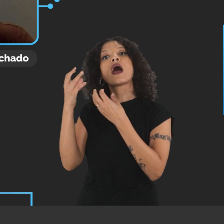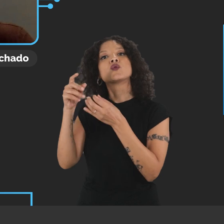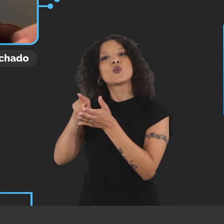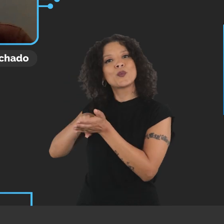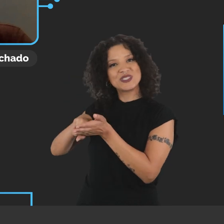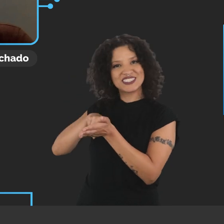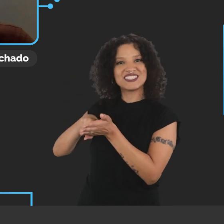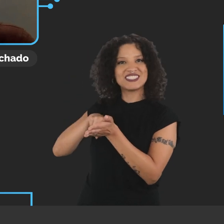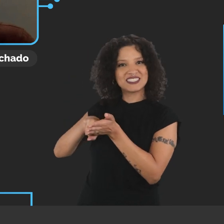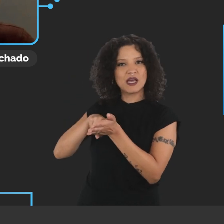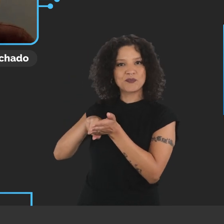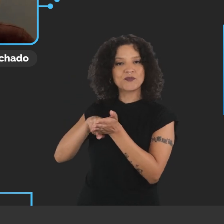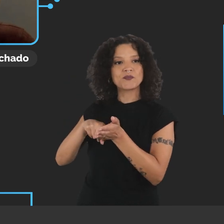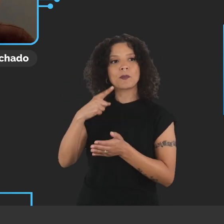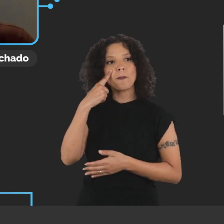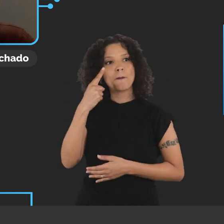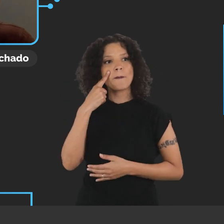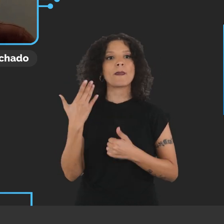alguns dados